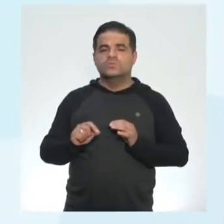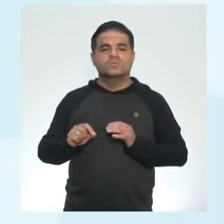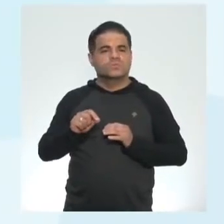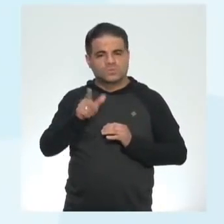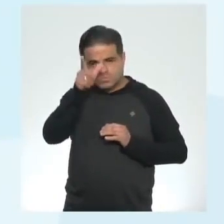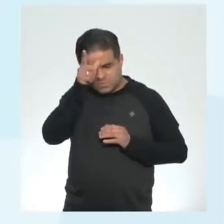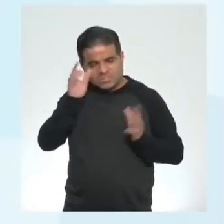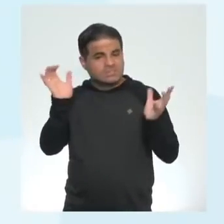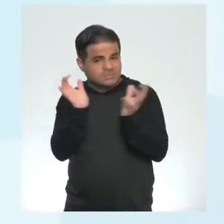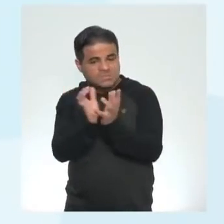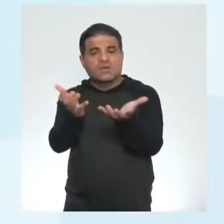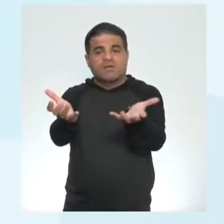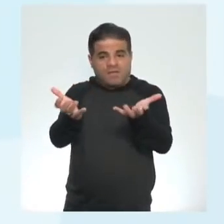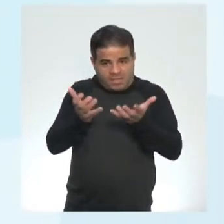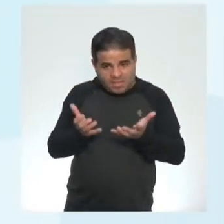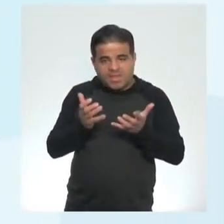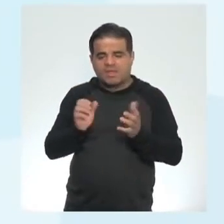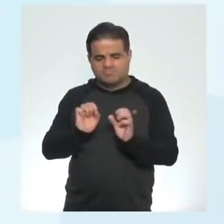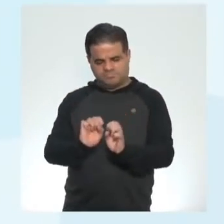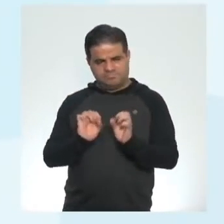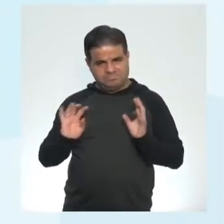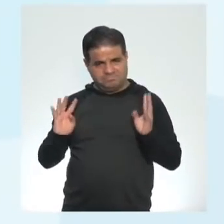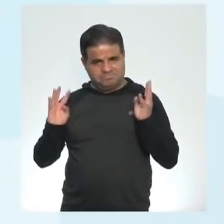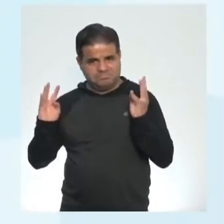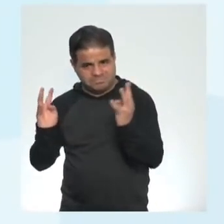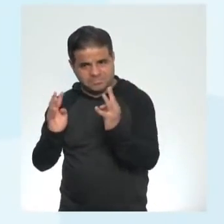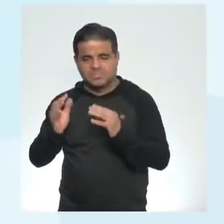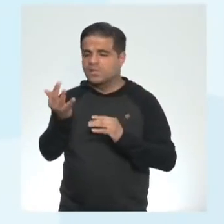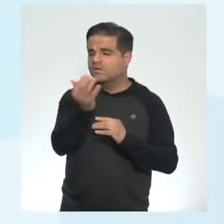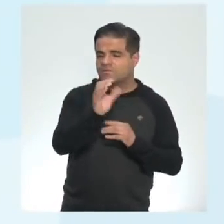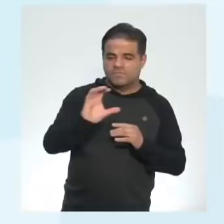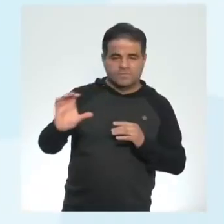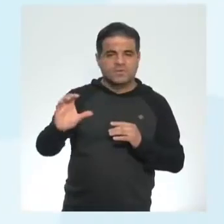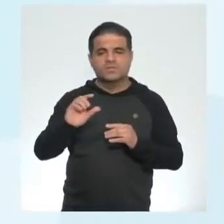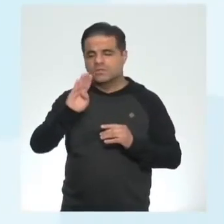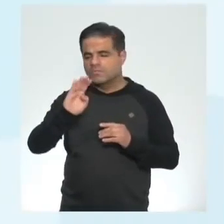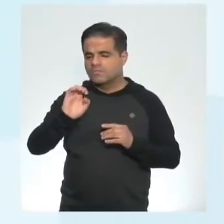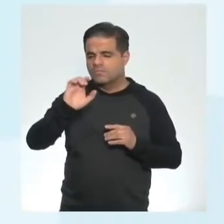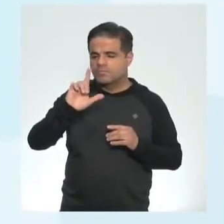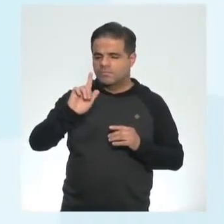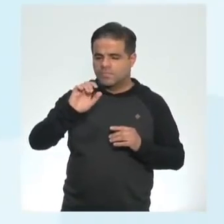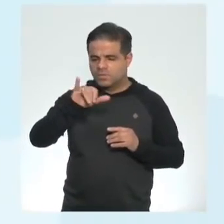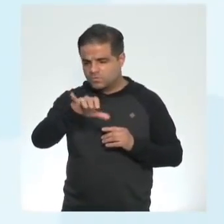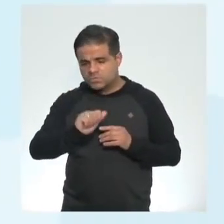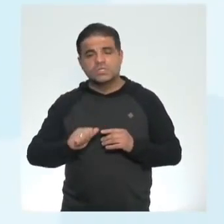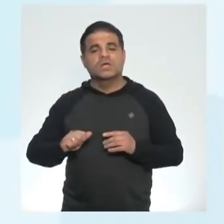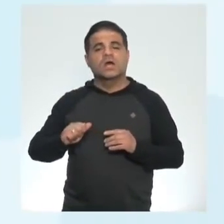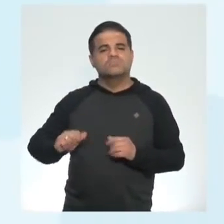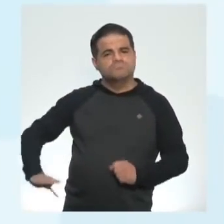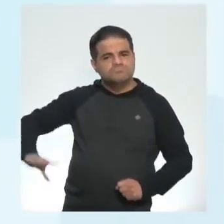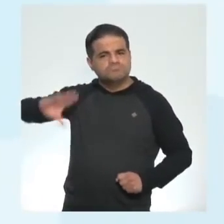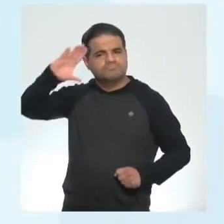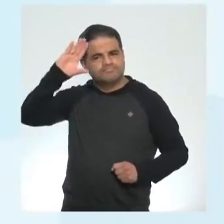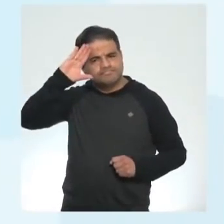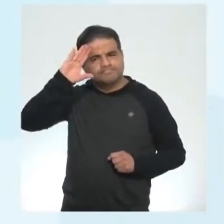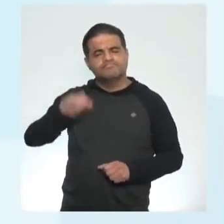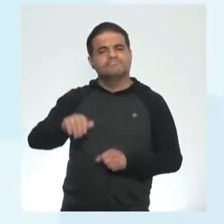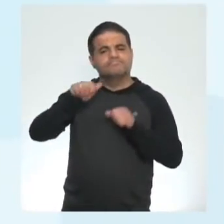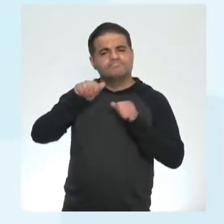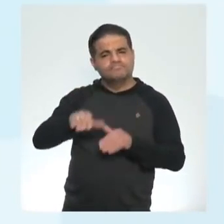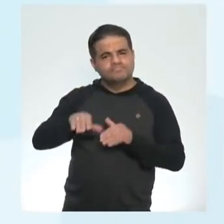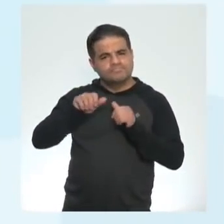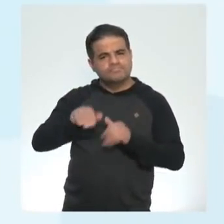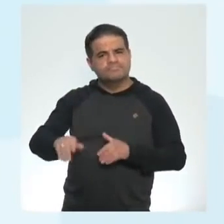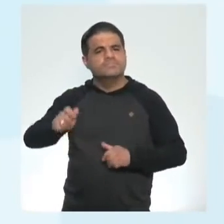os alemães que querem cercar os franceses pela Bélgica, e as tropas francesas de